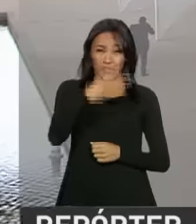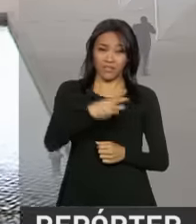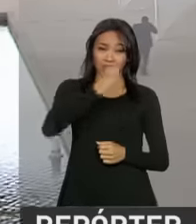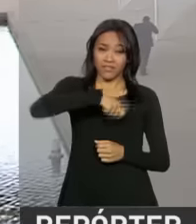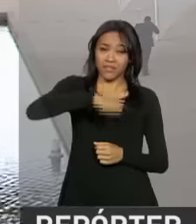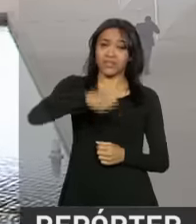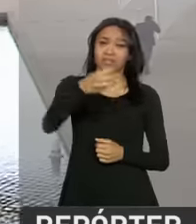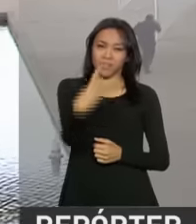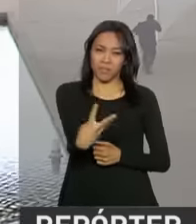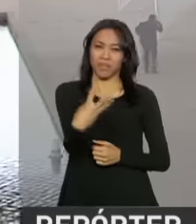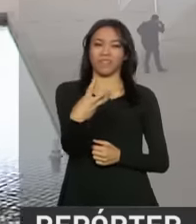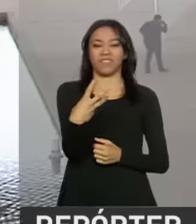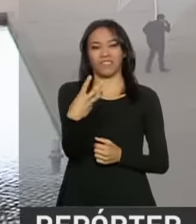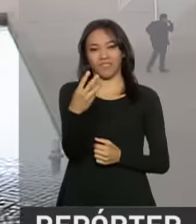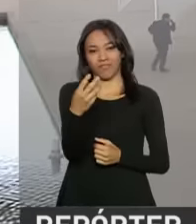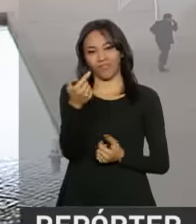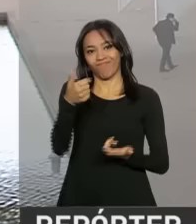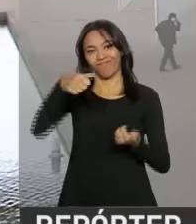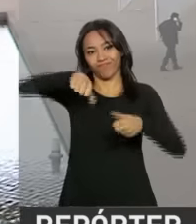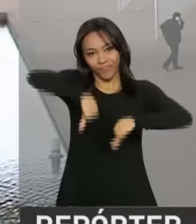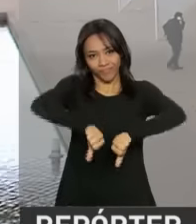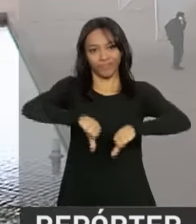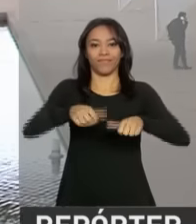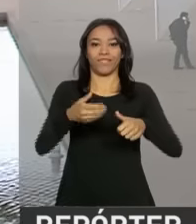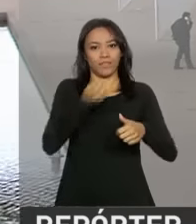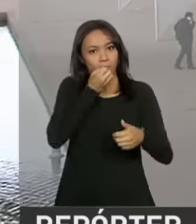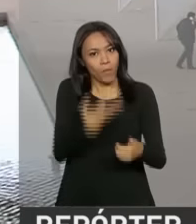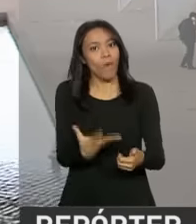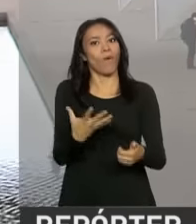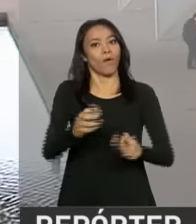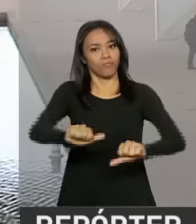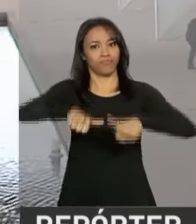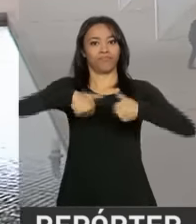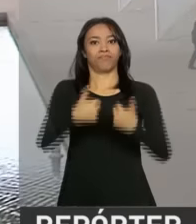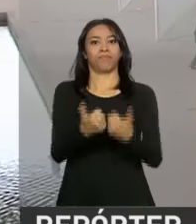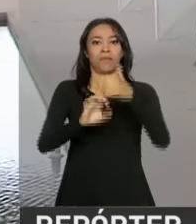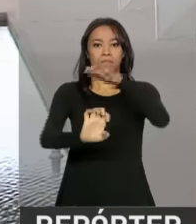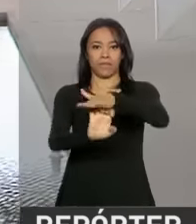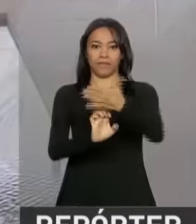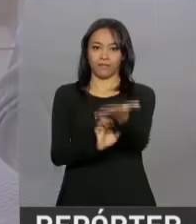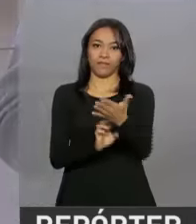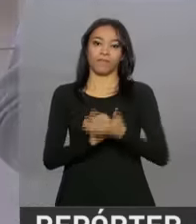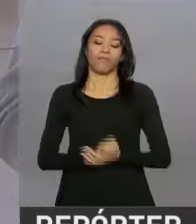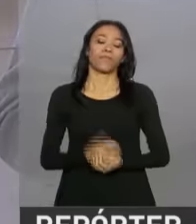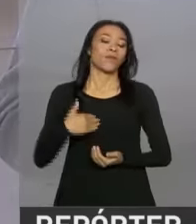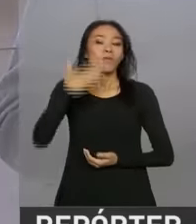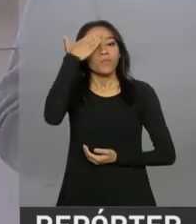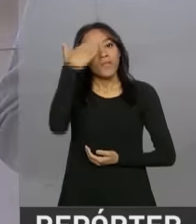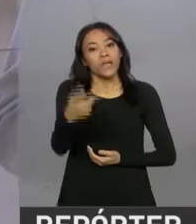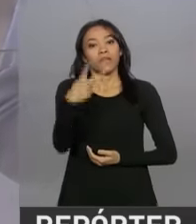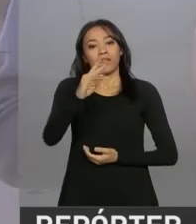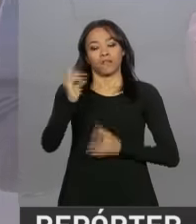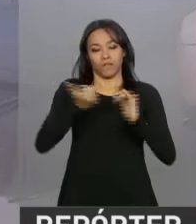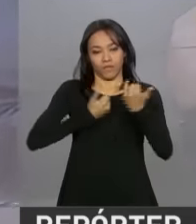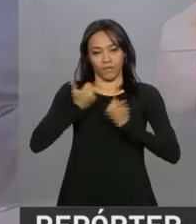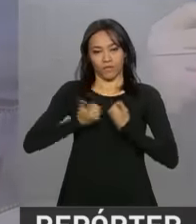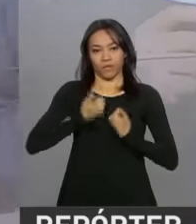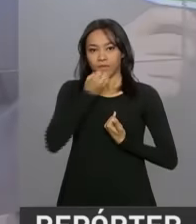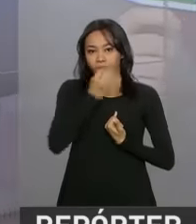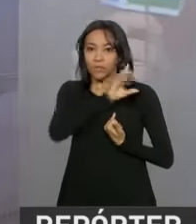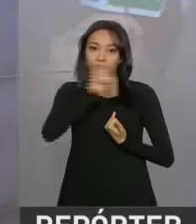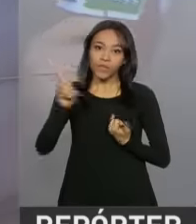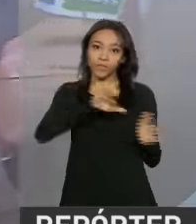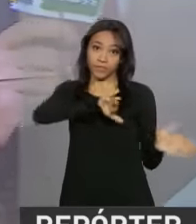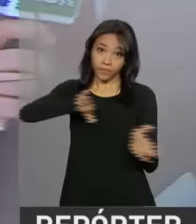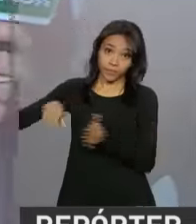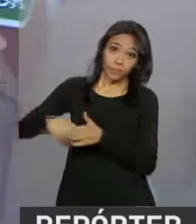no vermelho. Uma boa notícia para a Petrobras, não é, Renata? É isso mesmo, João Pedro. Muito obrigada pelas suas informações. Bom dia para você.